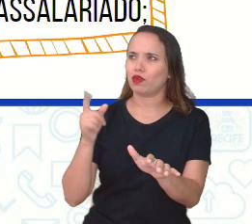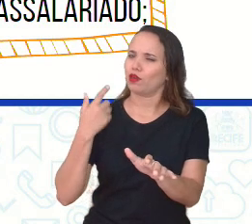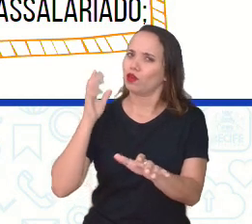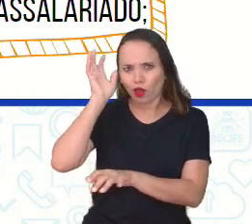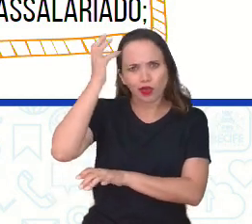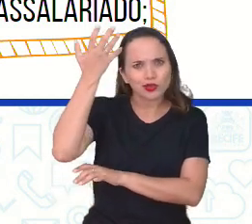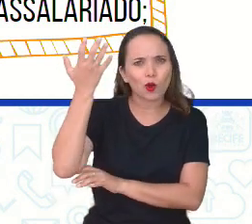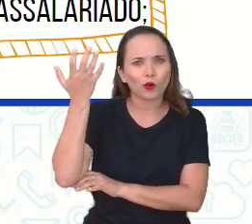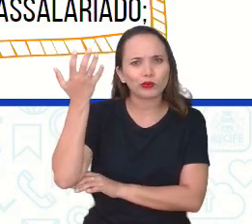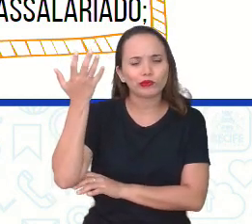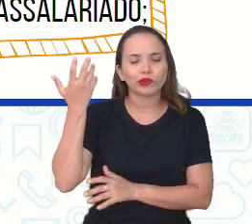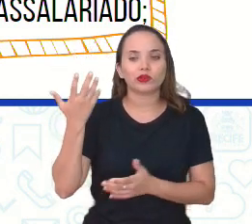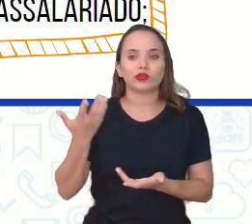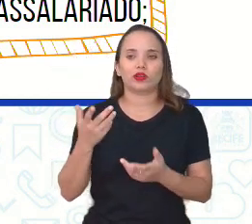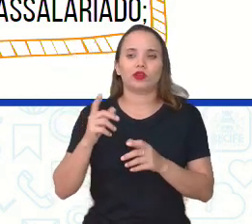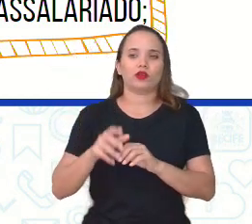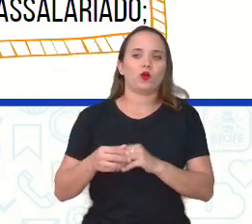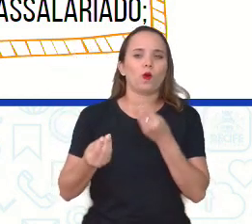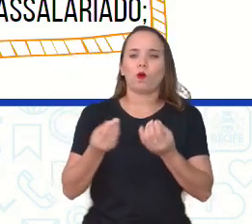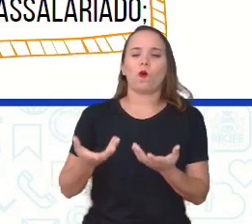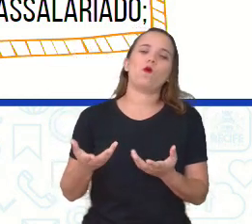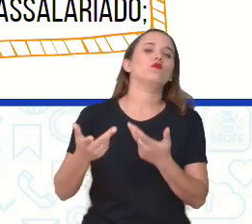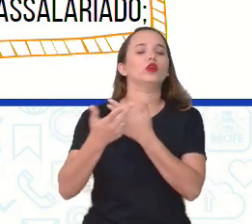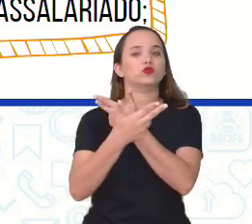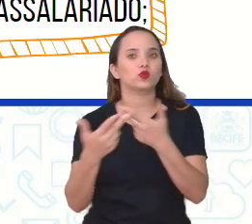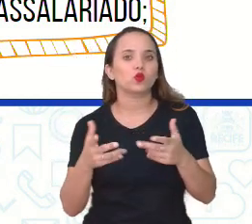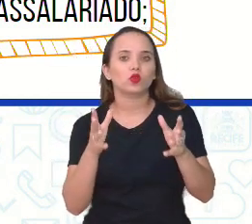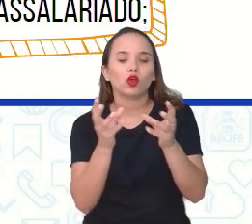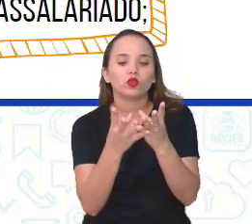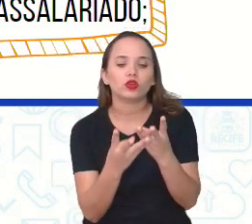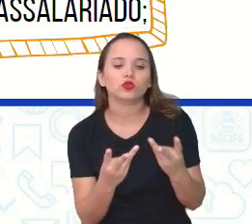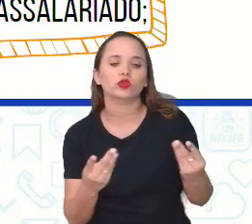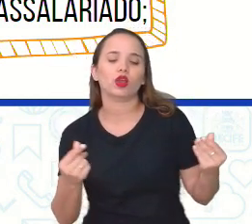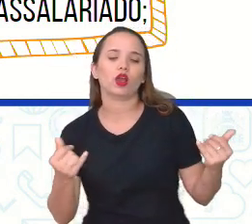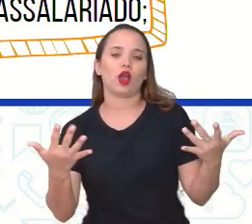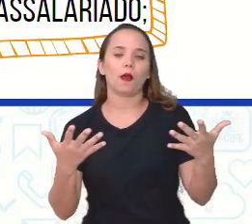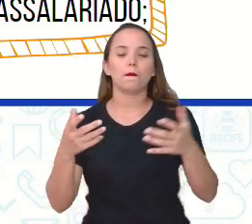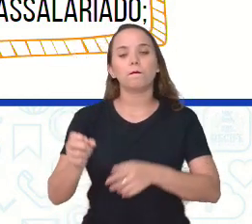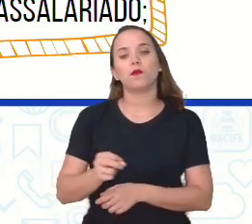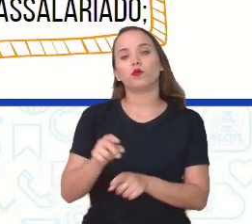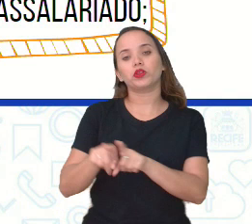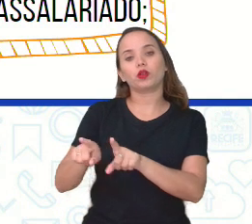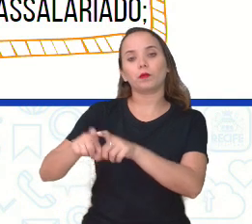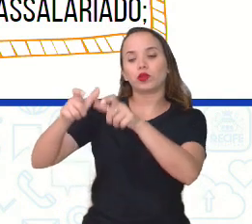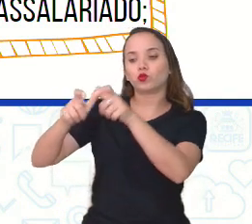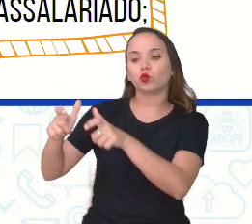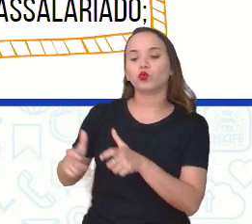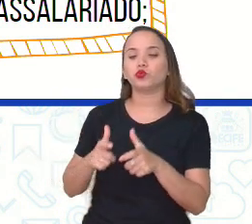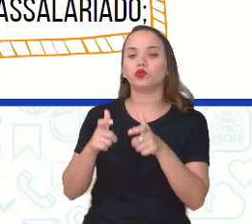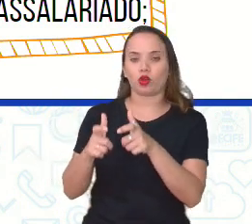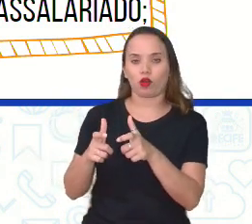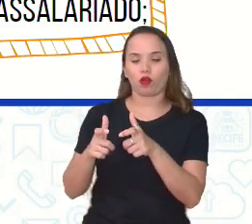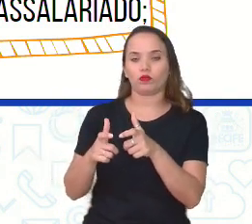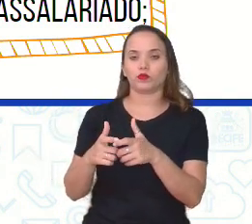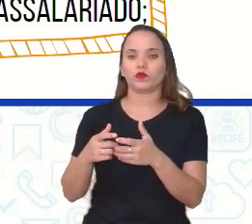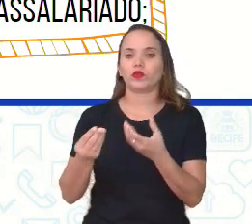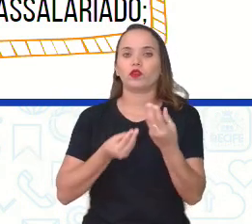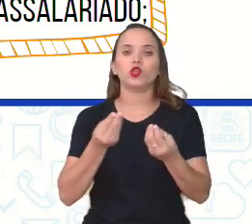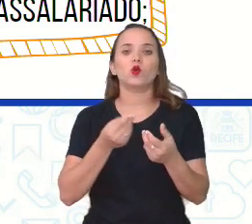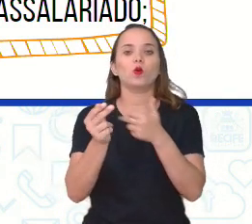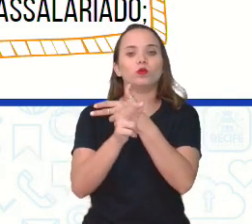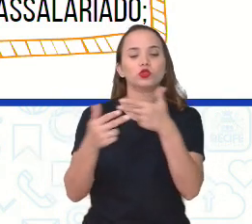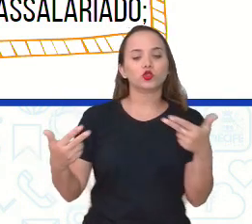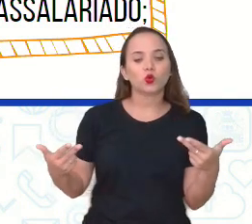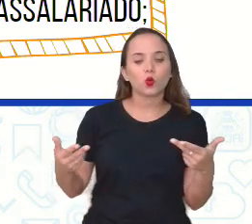tá? Tais como o problema da escassez, e da alocação, ou seja, da colocação de recursos, como esses recursos